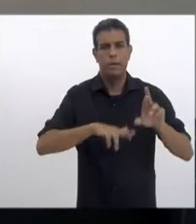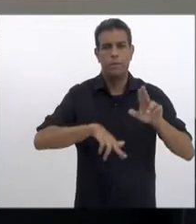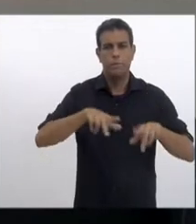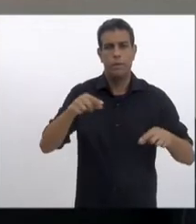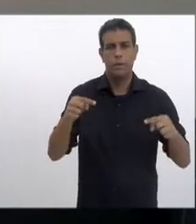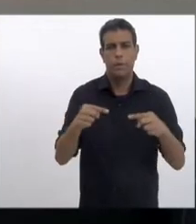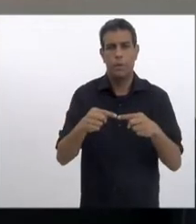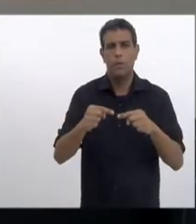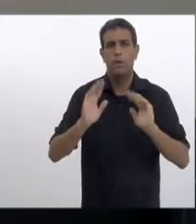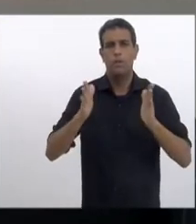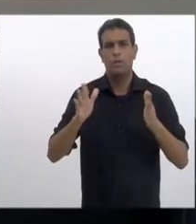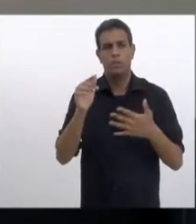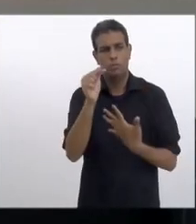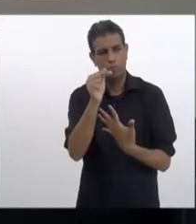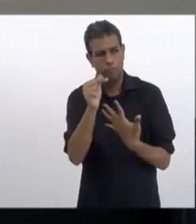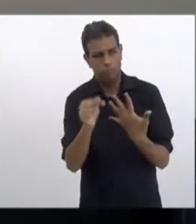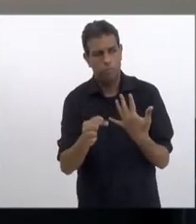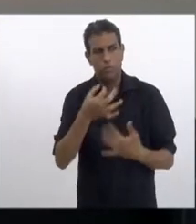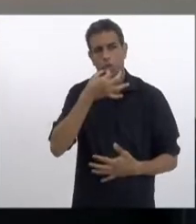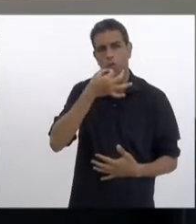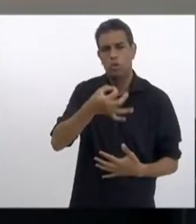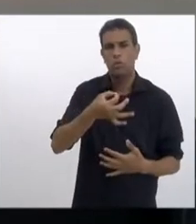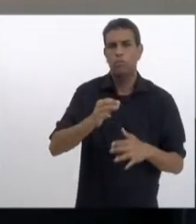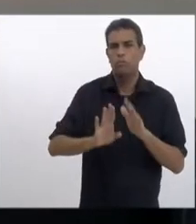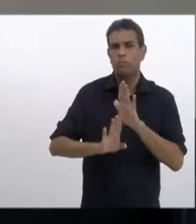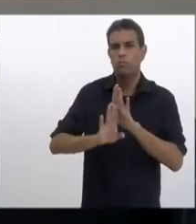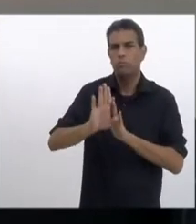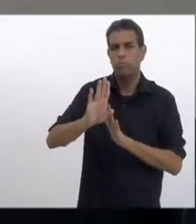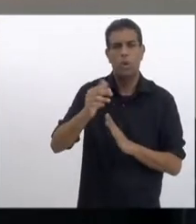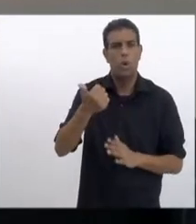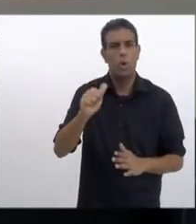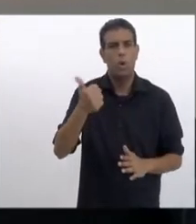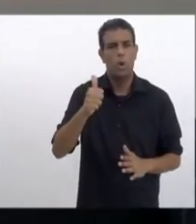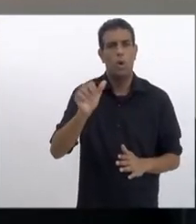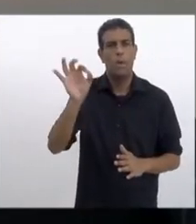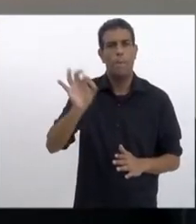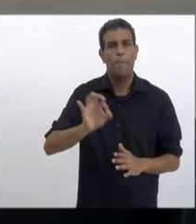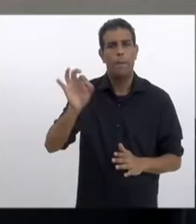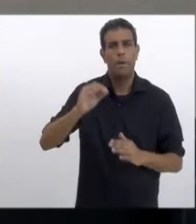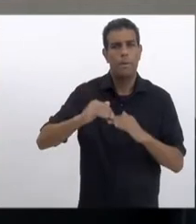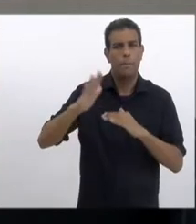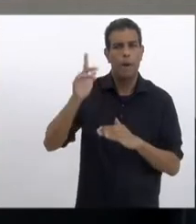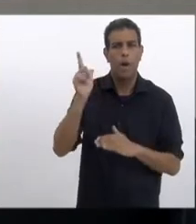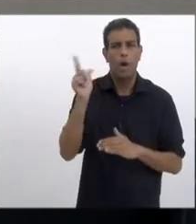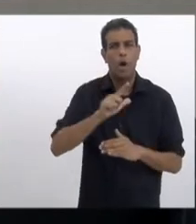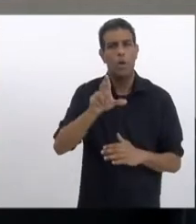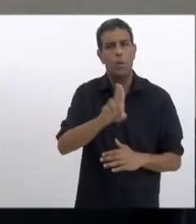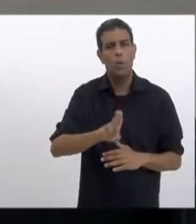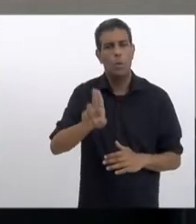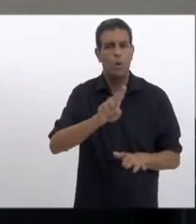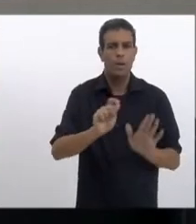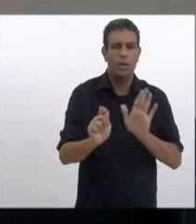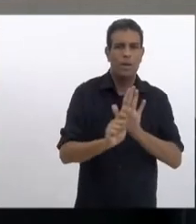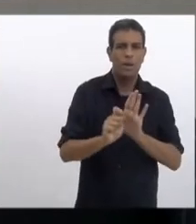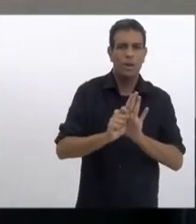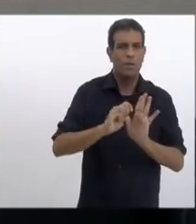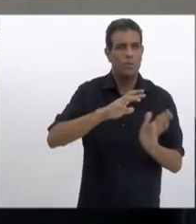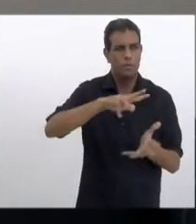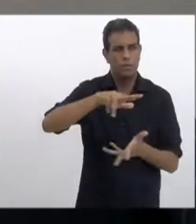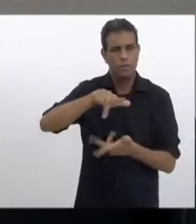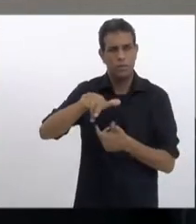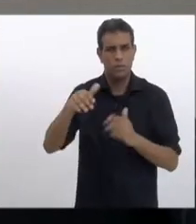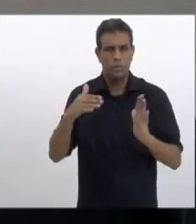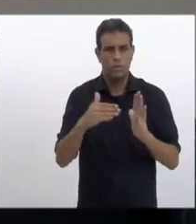projeções atuais sugerem que o aumento de 11% no número dessas pessoas que usam drogas globalmente